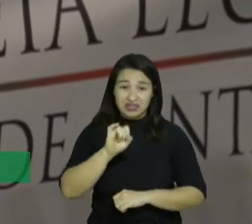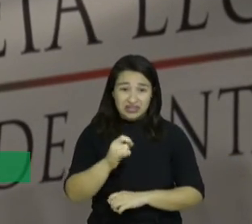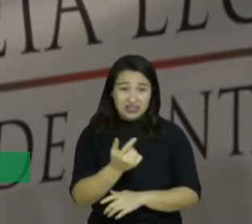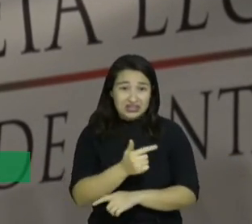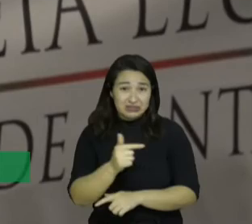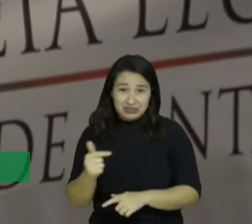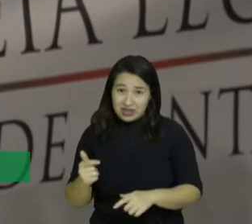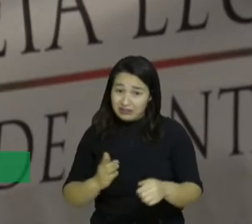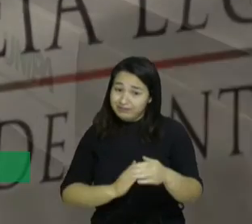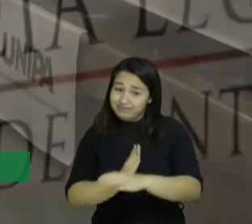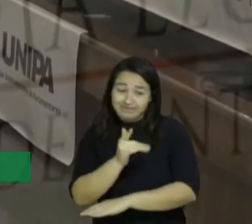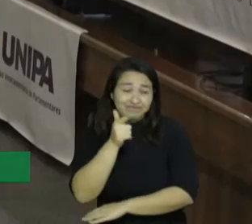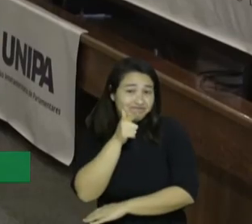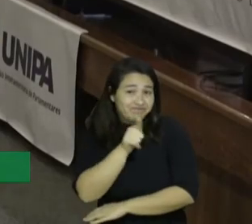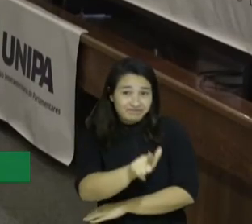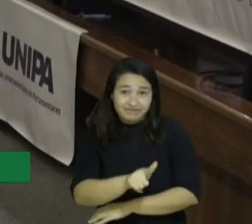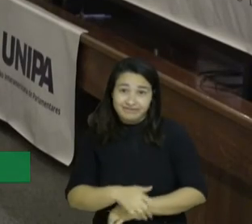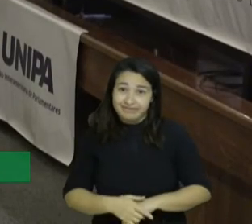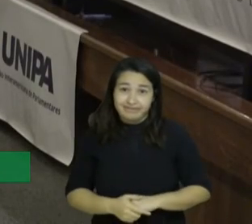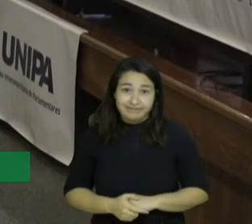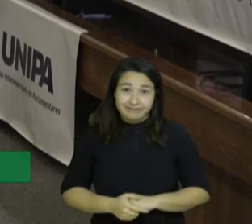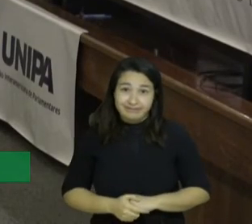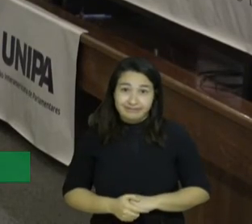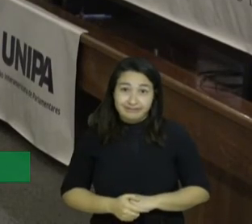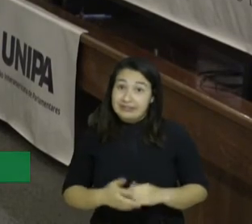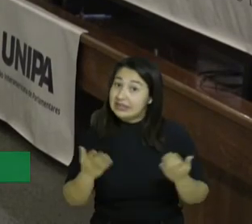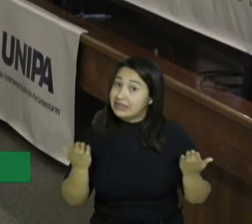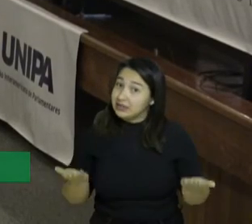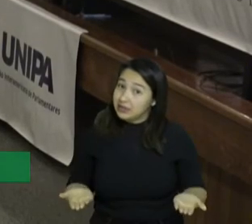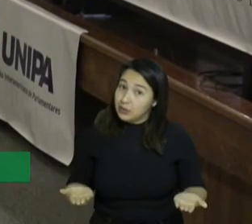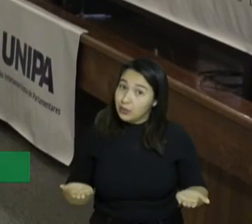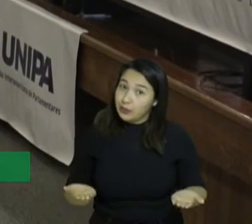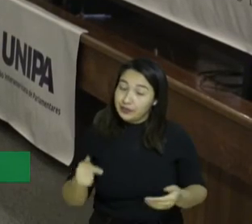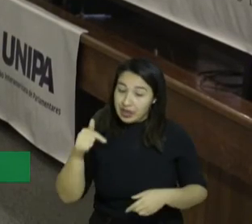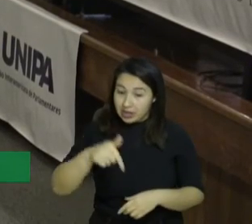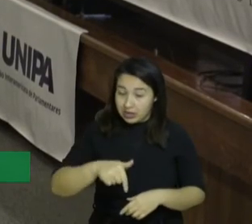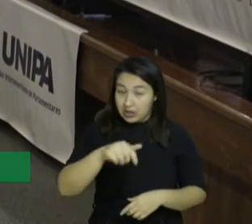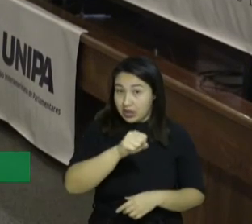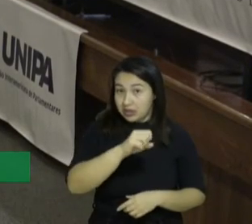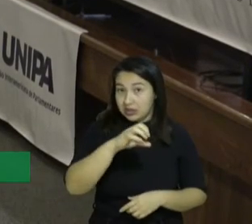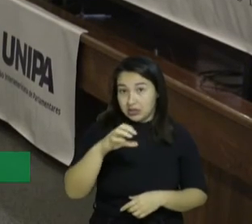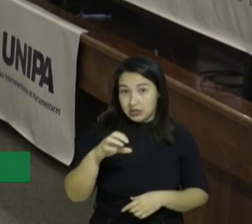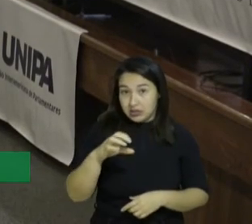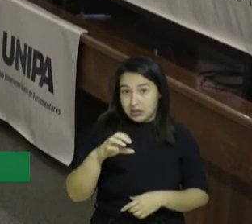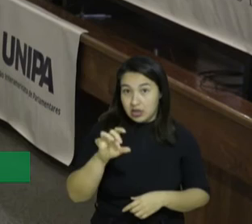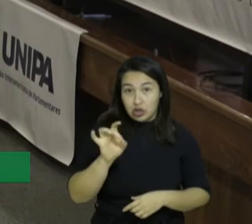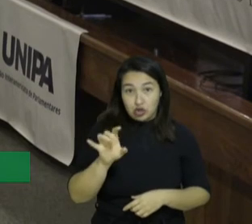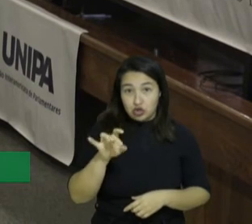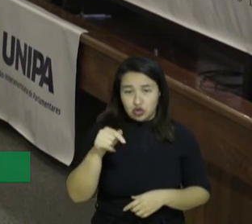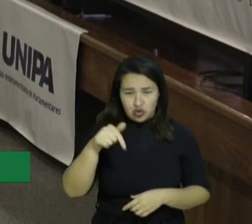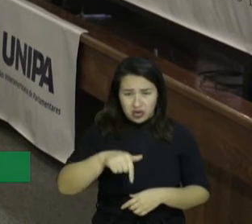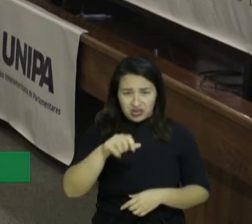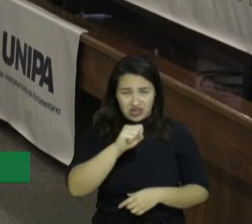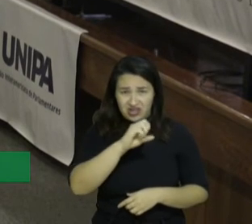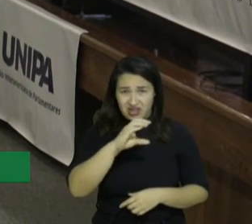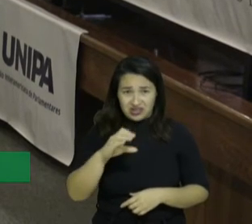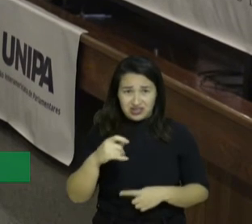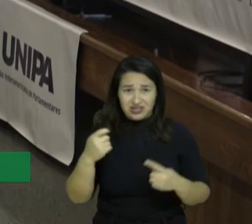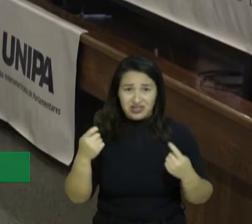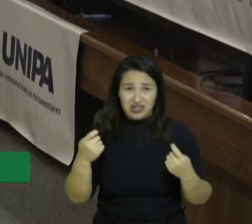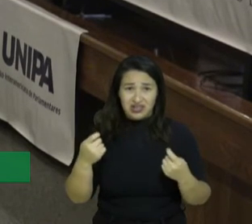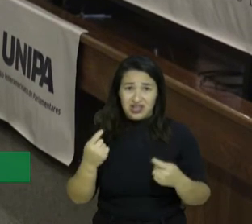frente então quem E aí eu digo nós estamos em Santa Catarina isso aqui não depende só de Santa Catarina não